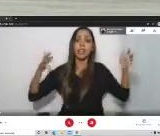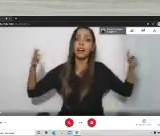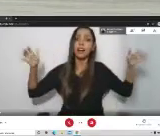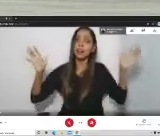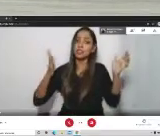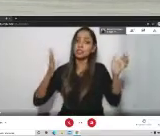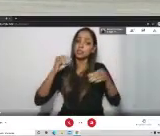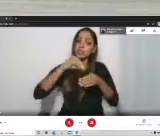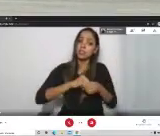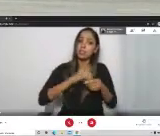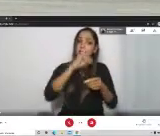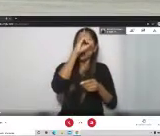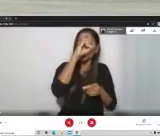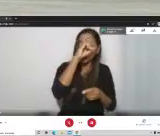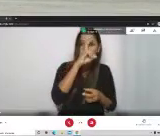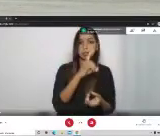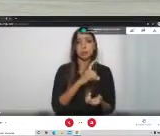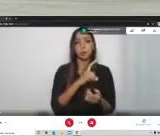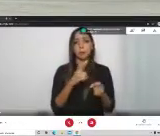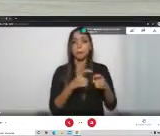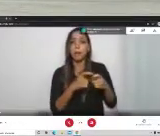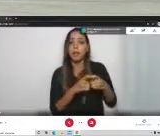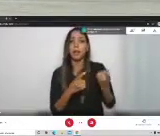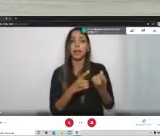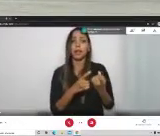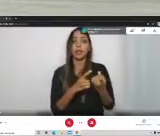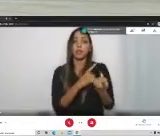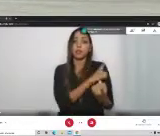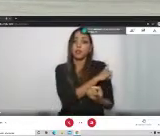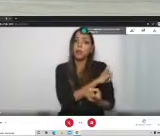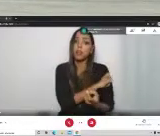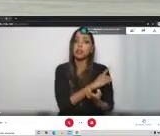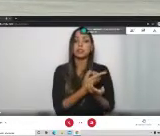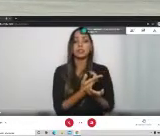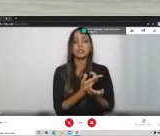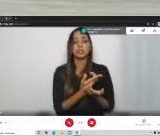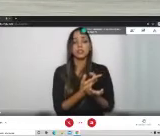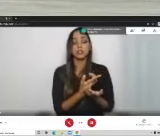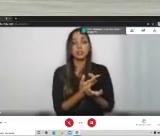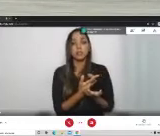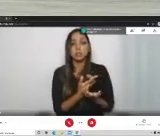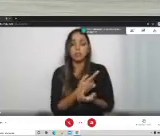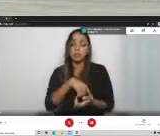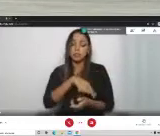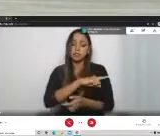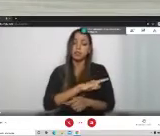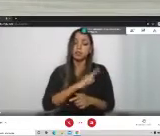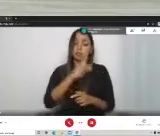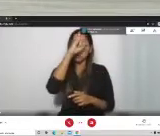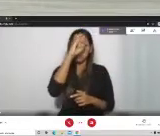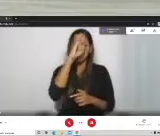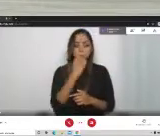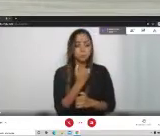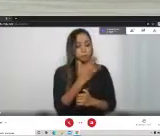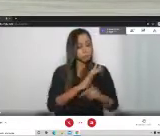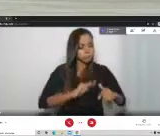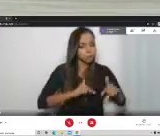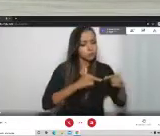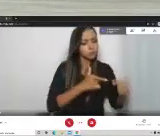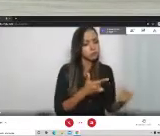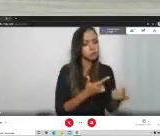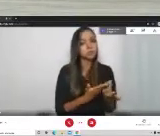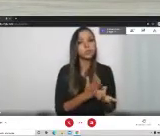médicos, enfermeiros, técnicos de enfermagem, todos aqueles que estão ali na frente, nos hospitais. Mas quem está na rua, para